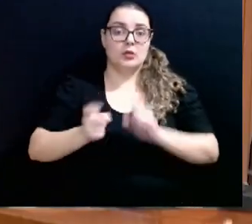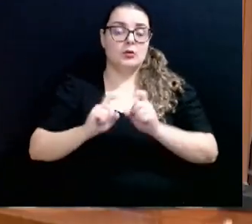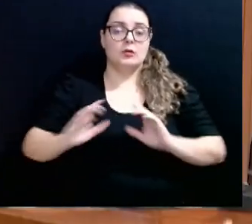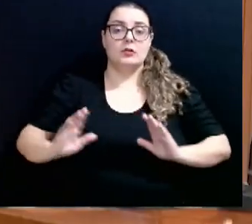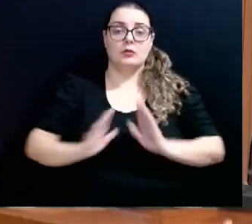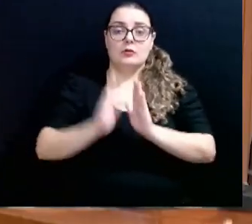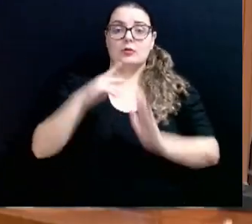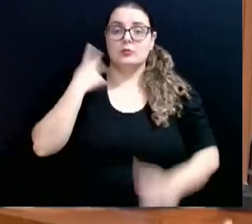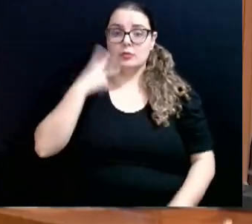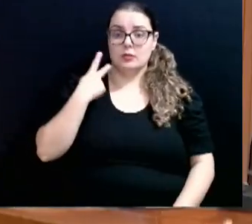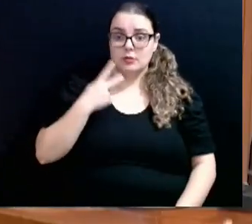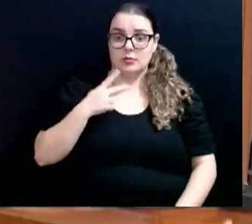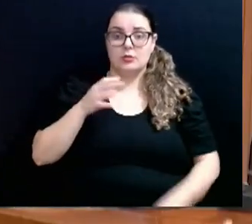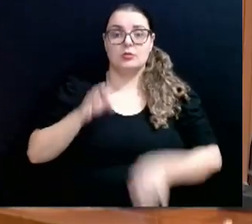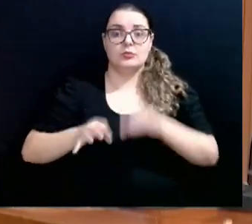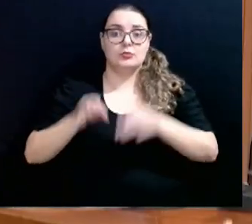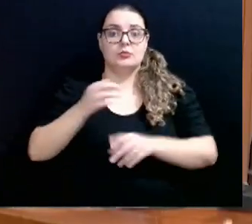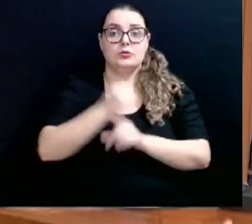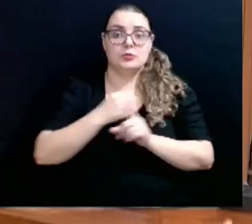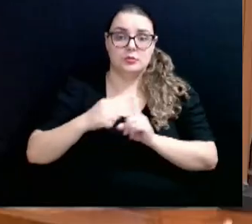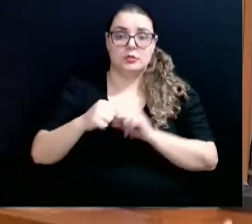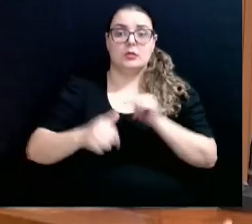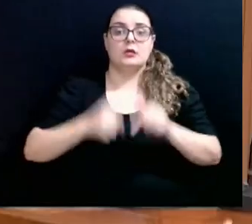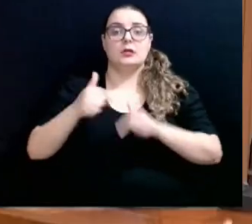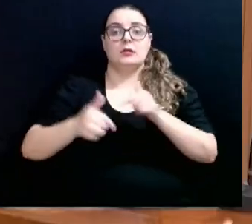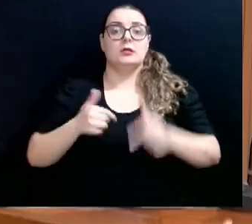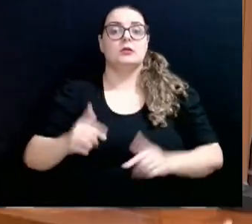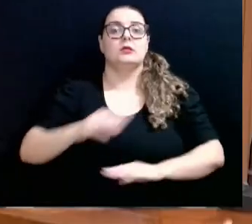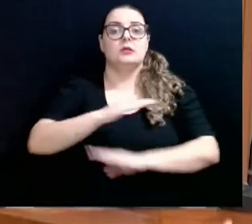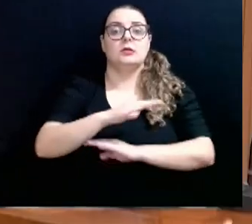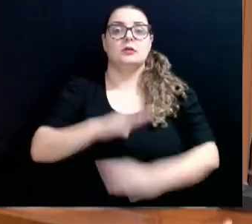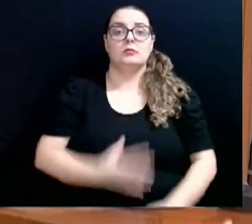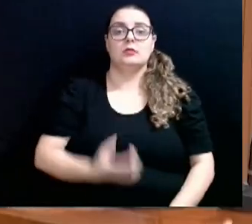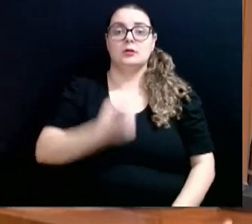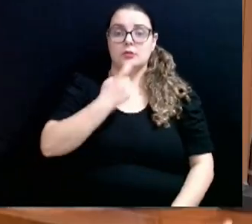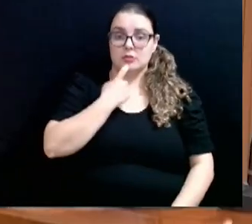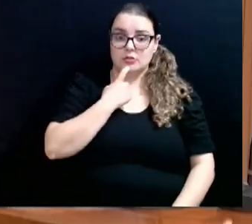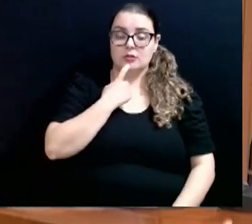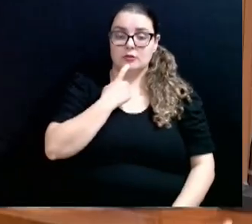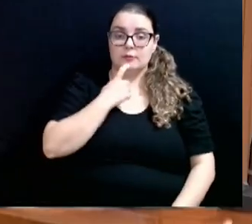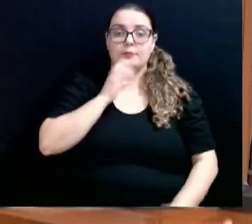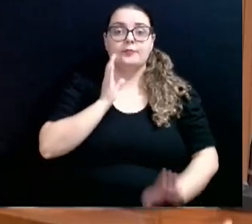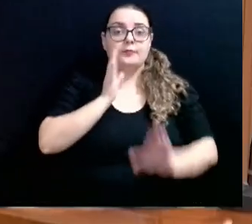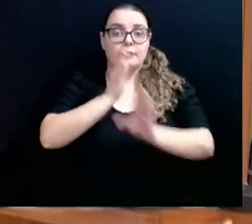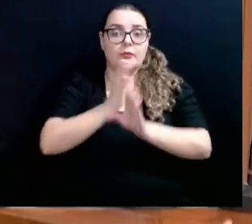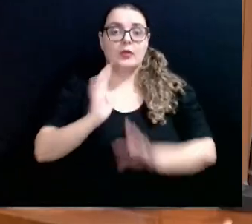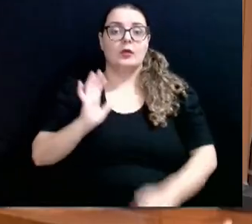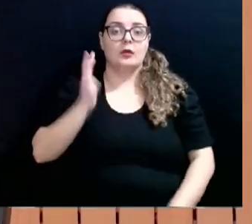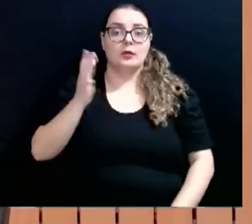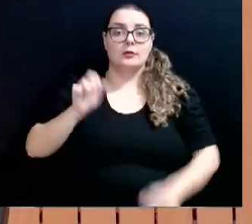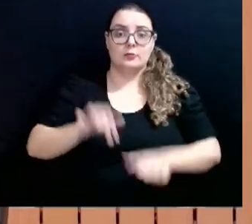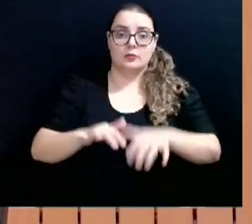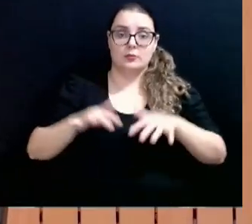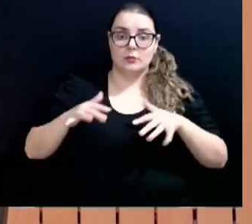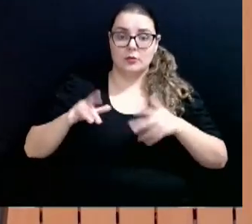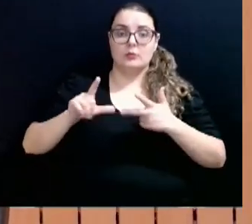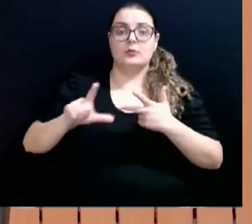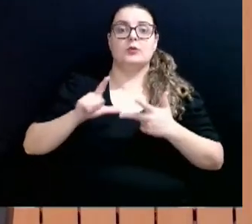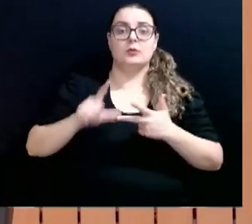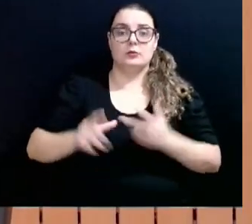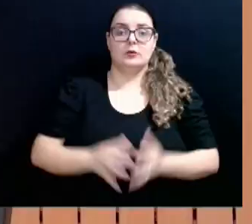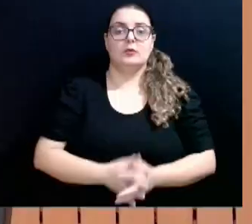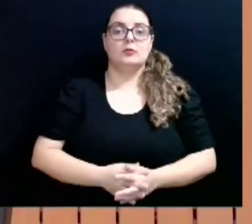de Justiça Social e Trabalhista da Câmara Municipal de Campinas. O encontro aconteceu no plenário do Legislativo e contou